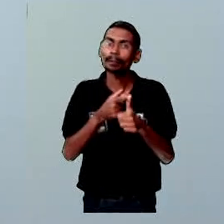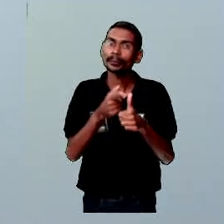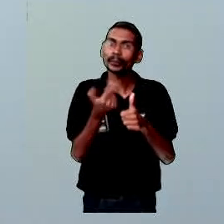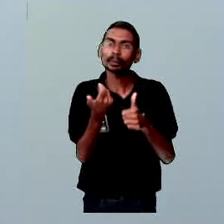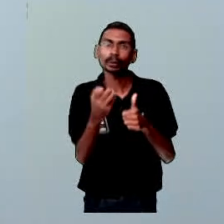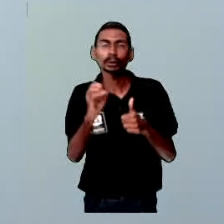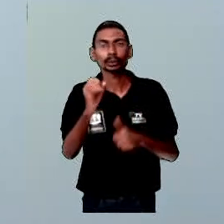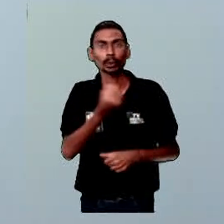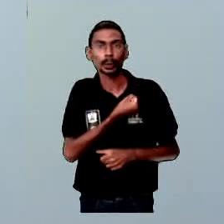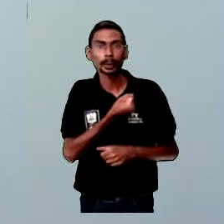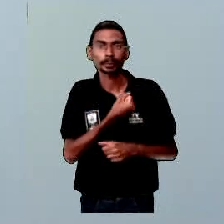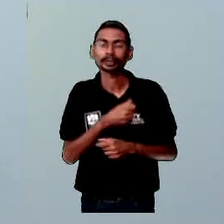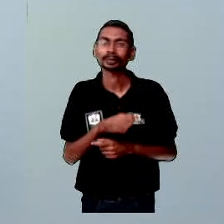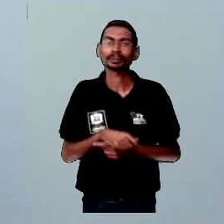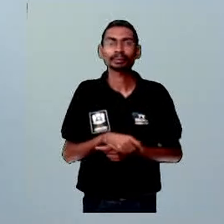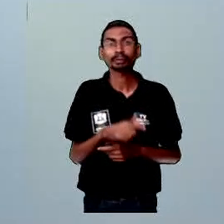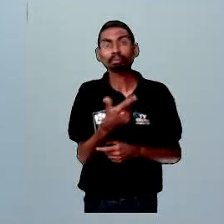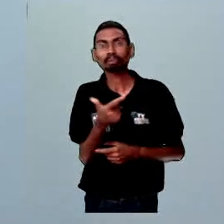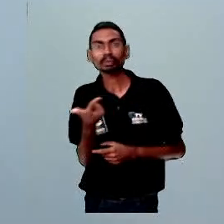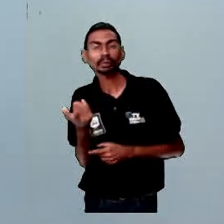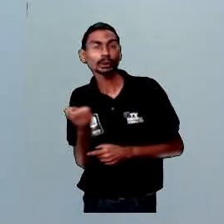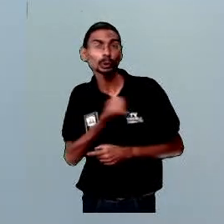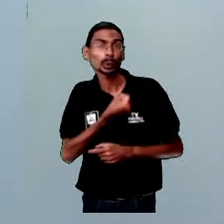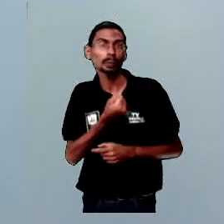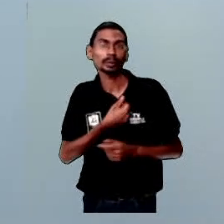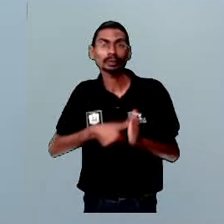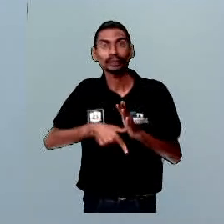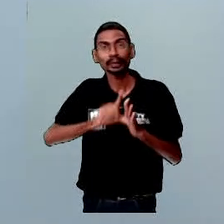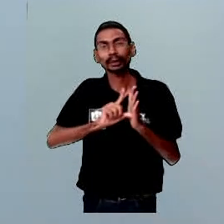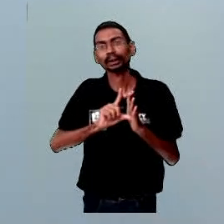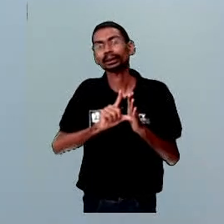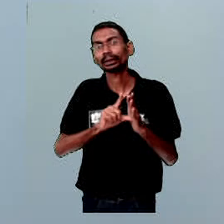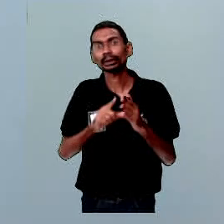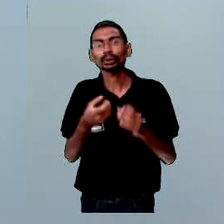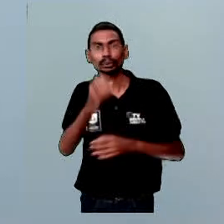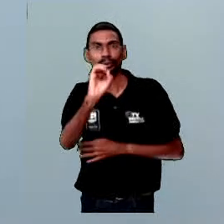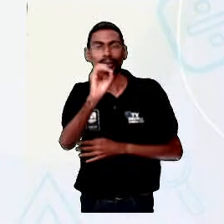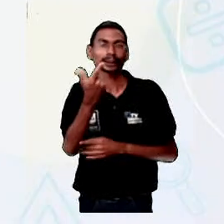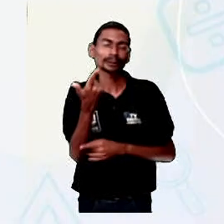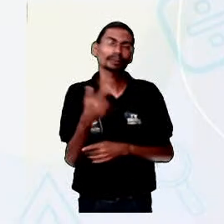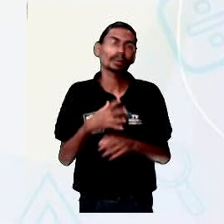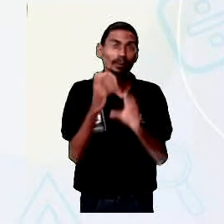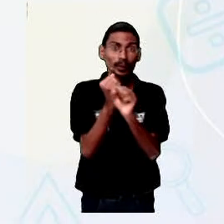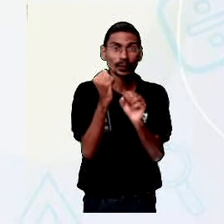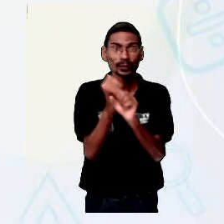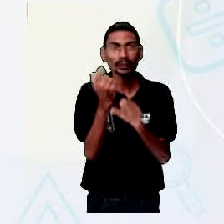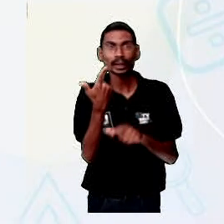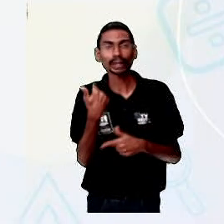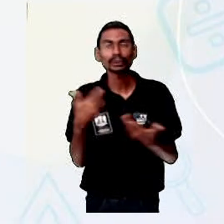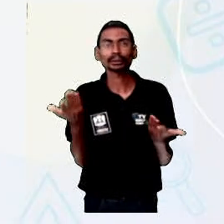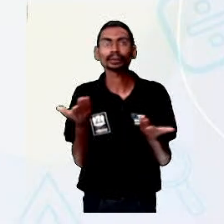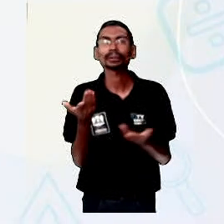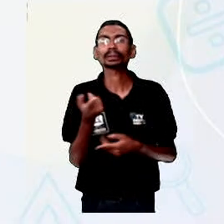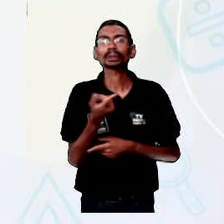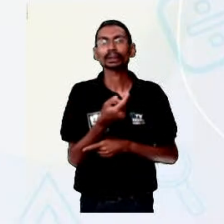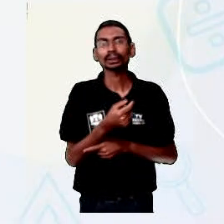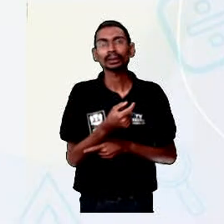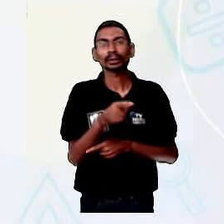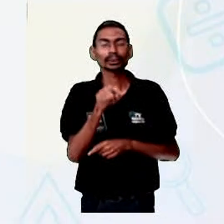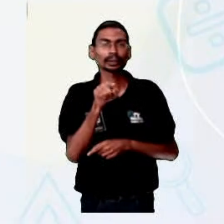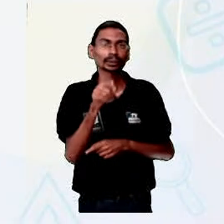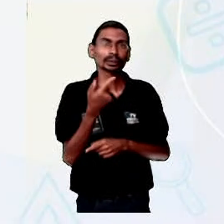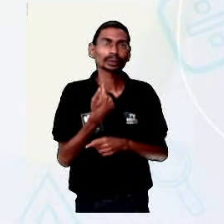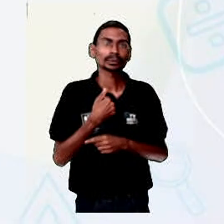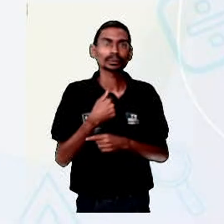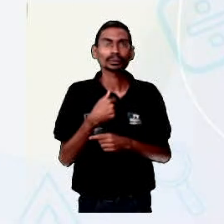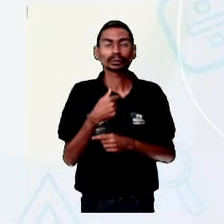vem antes dele, tá? Vamos observar os mesmos números agora, calcular o antecessor deles. O antecessor de 300